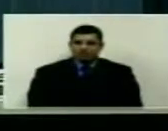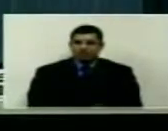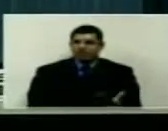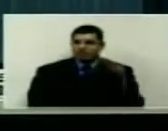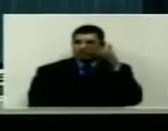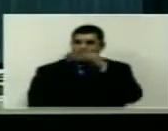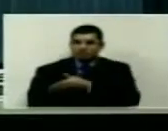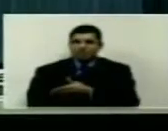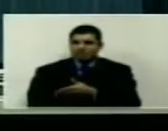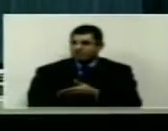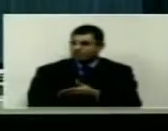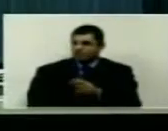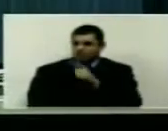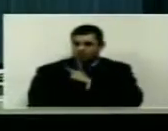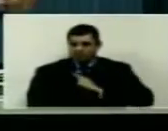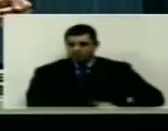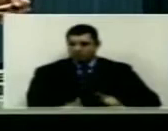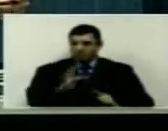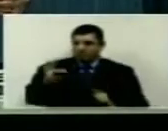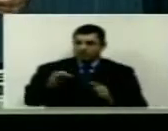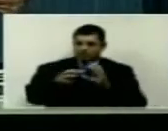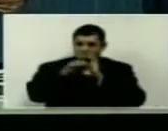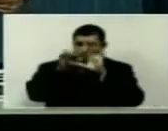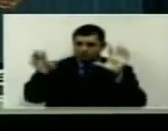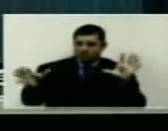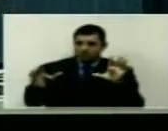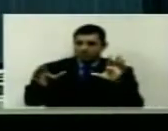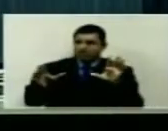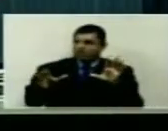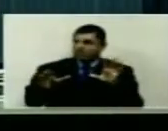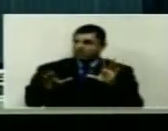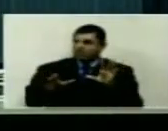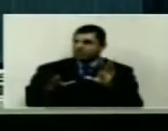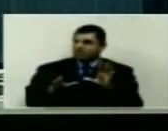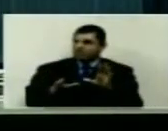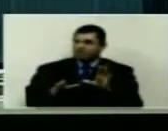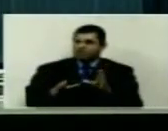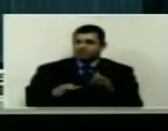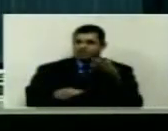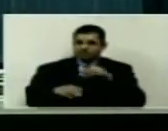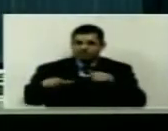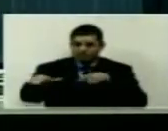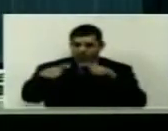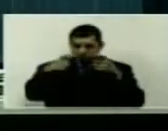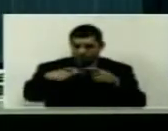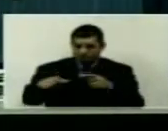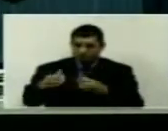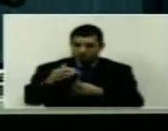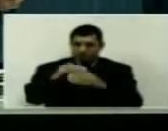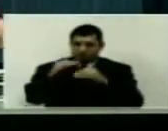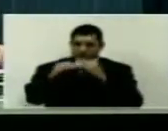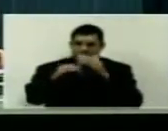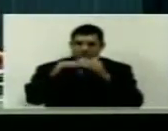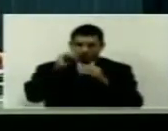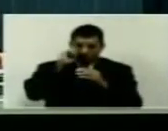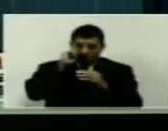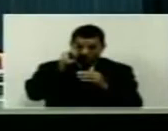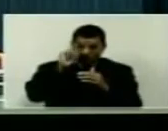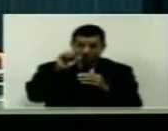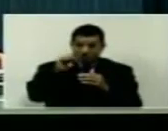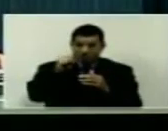Vem o governo federal e zera as taxas de importação sobre a importação da